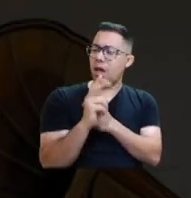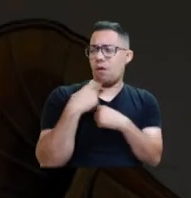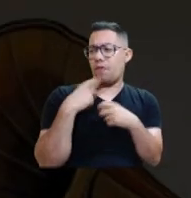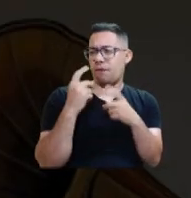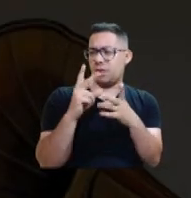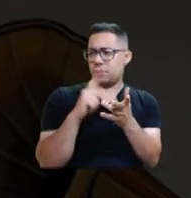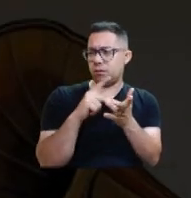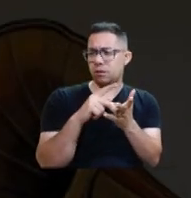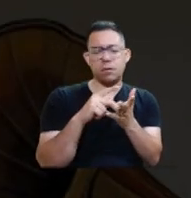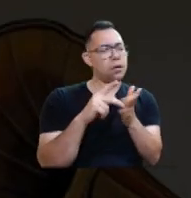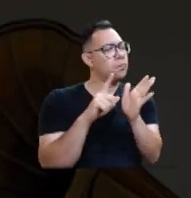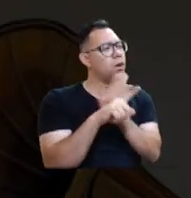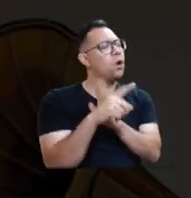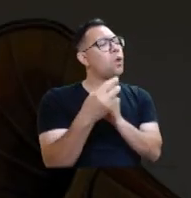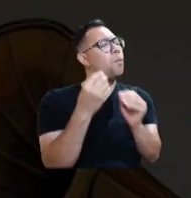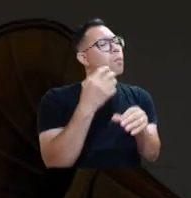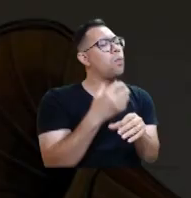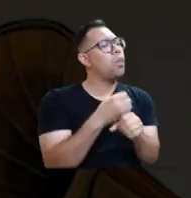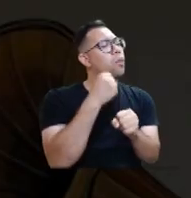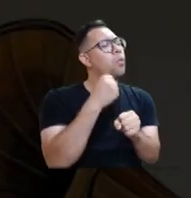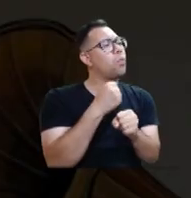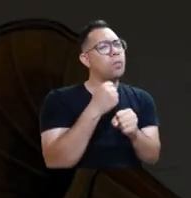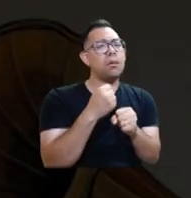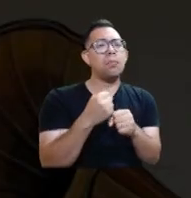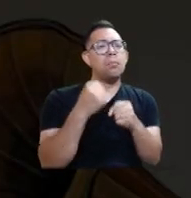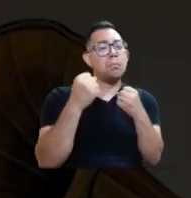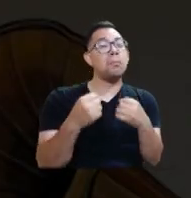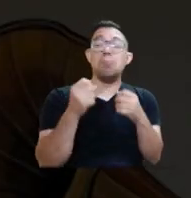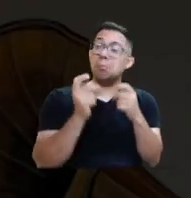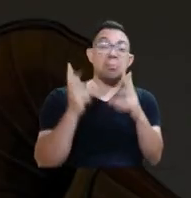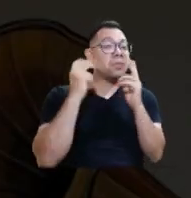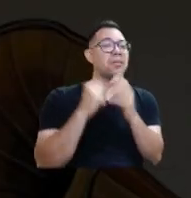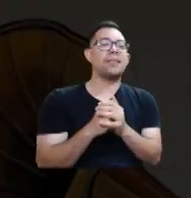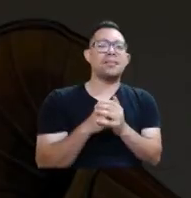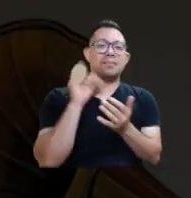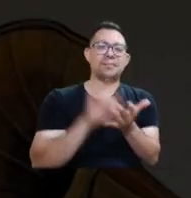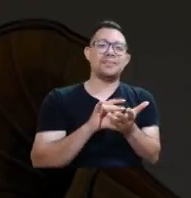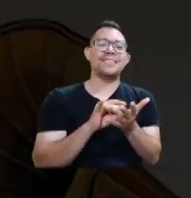voltaram. Esse negócio que você está falando, como é que é o lucro? Aí vendeu.